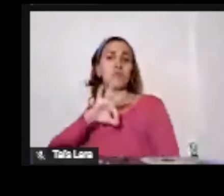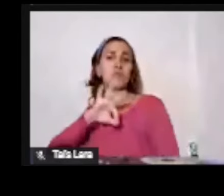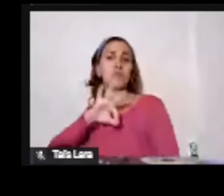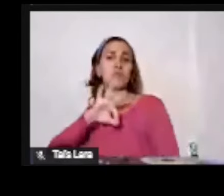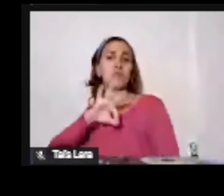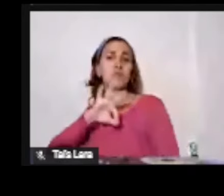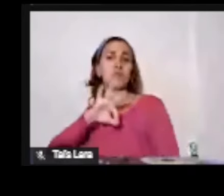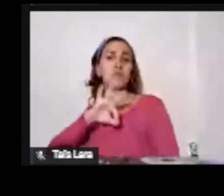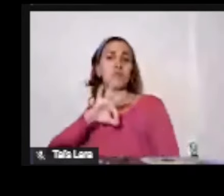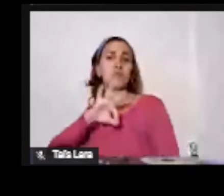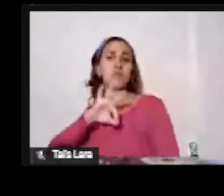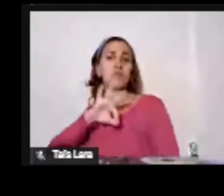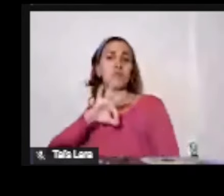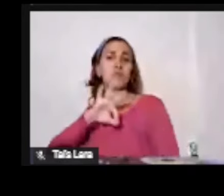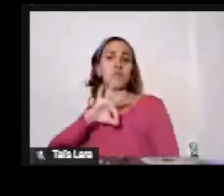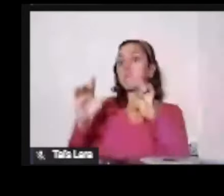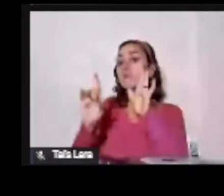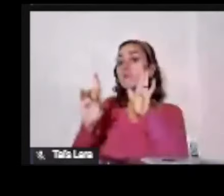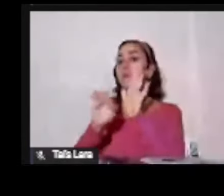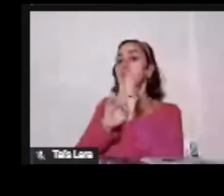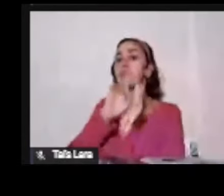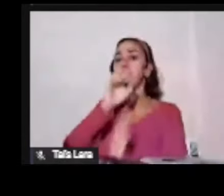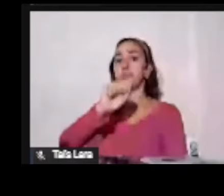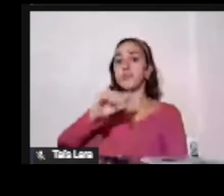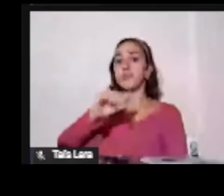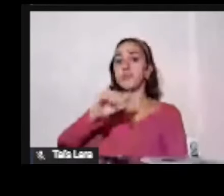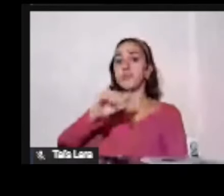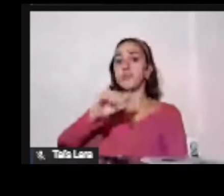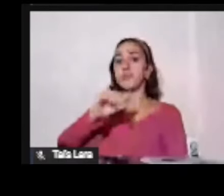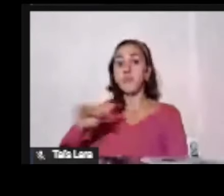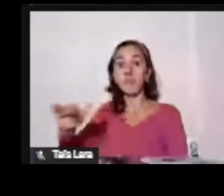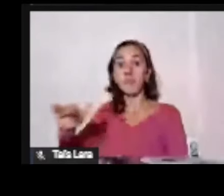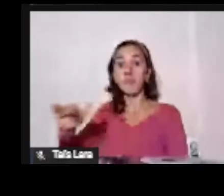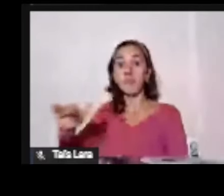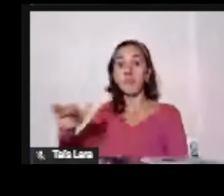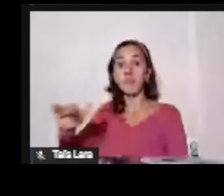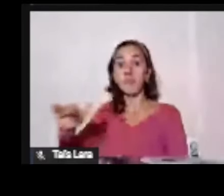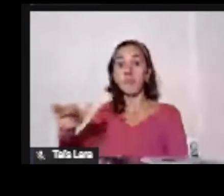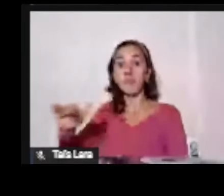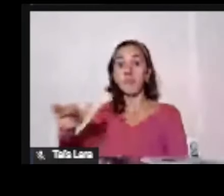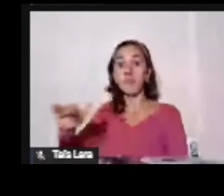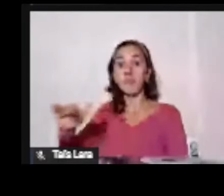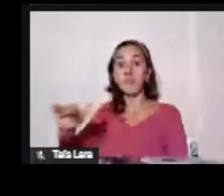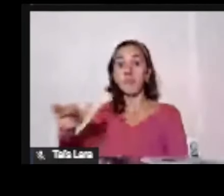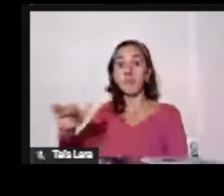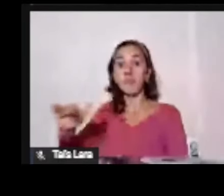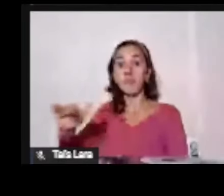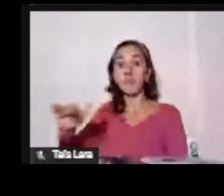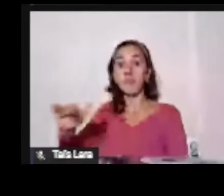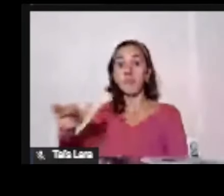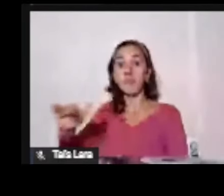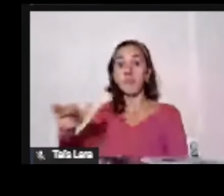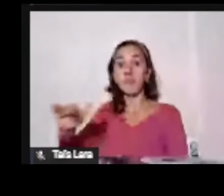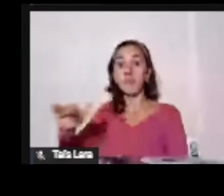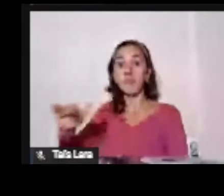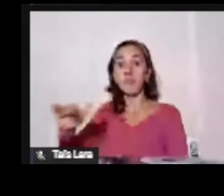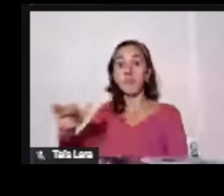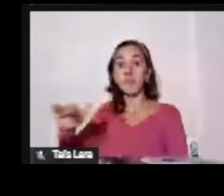que está nos assistindo, inclusive com as crianças, teremos a leitura do livro que está sendo lançado